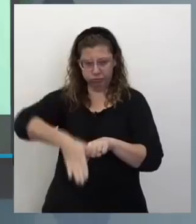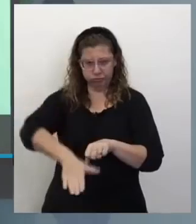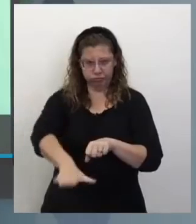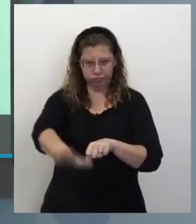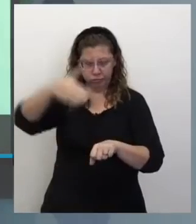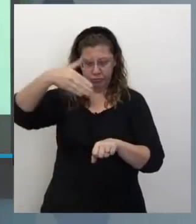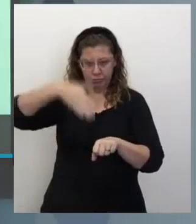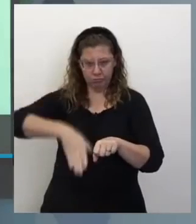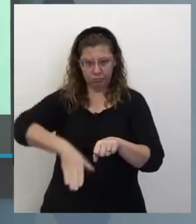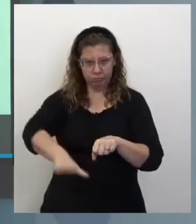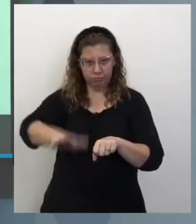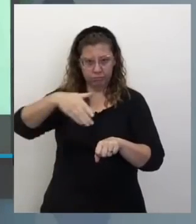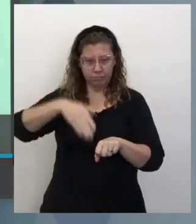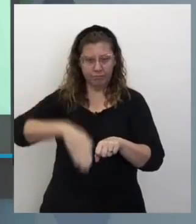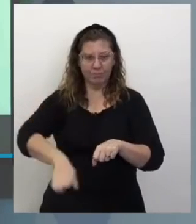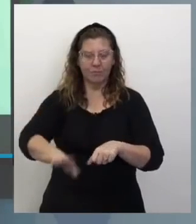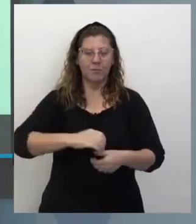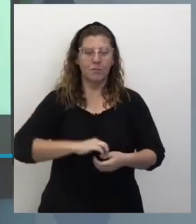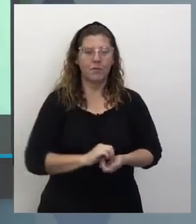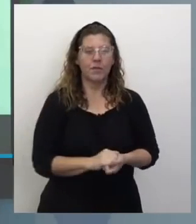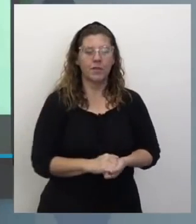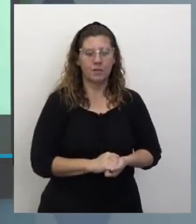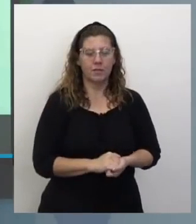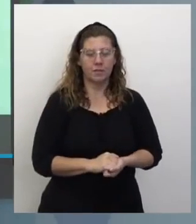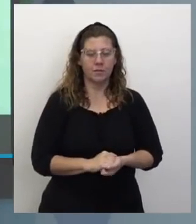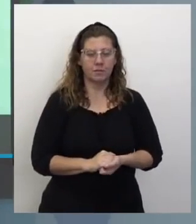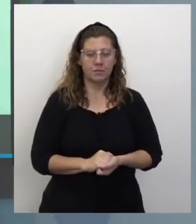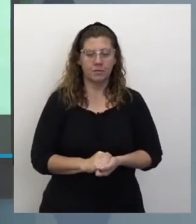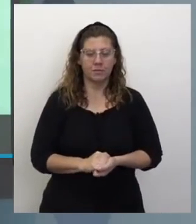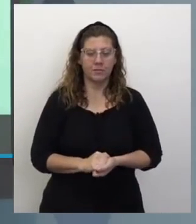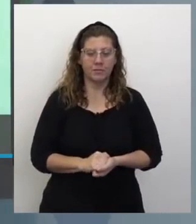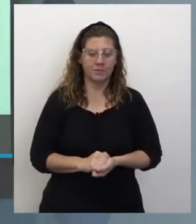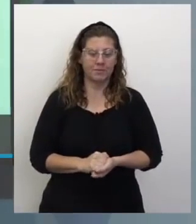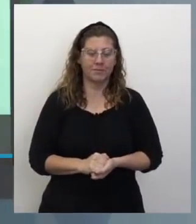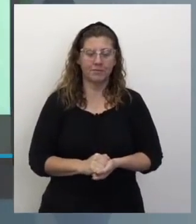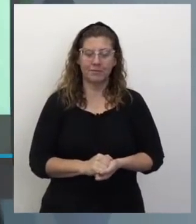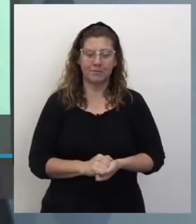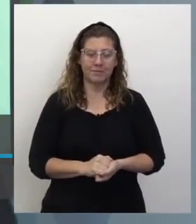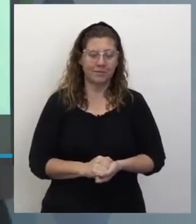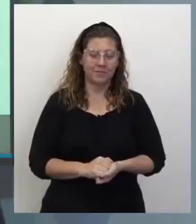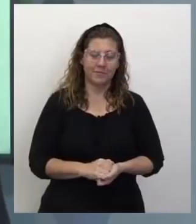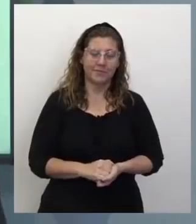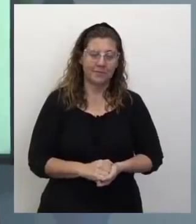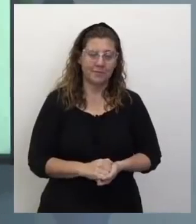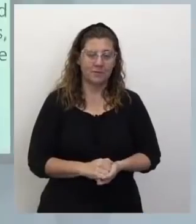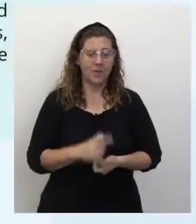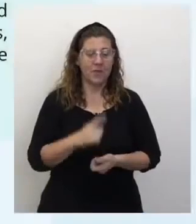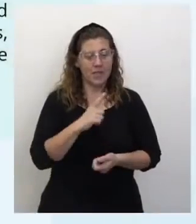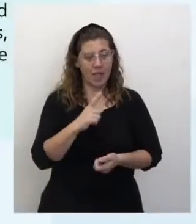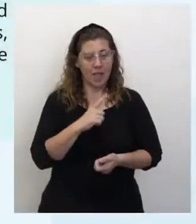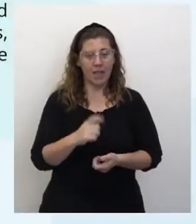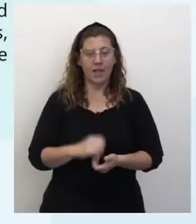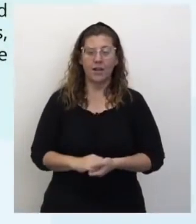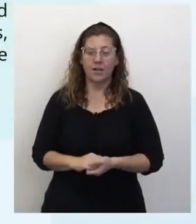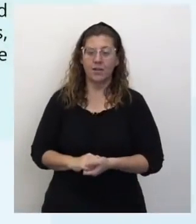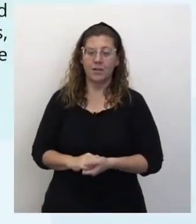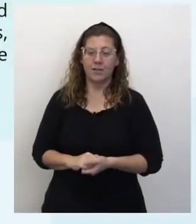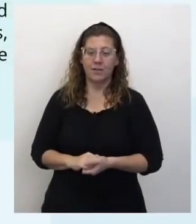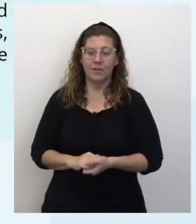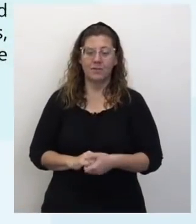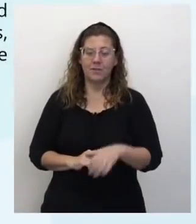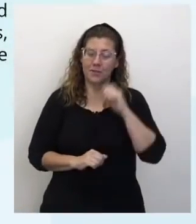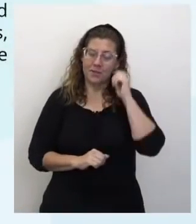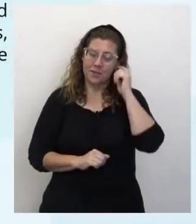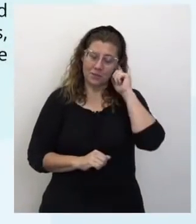aí, pede para ver como é que era o mimeógrafo, né, bem interessante. E a gente tem aqui, olha só, a gente tem aqui because,